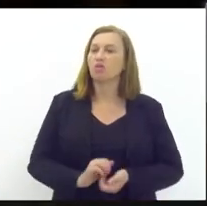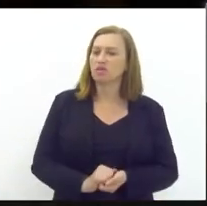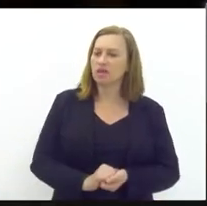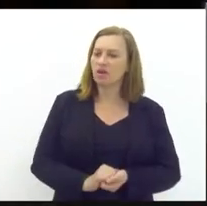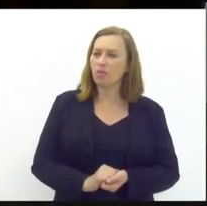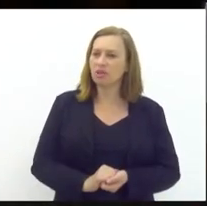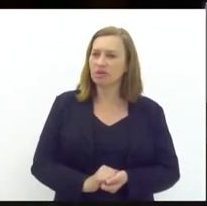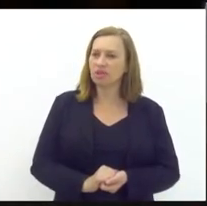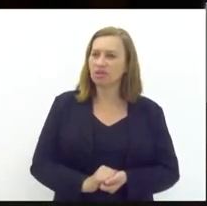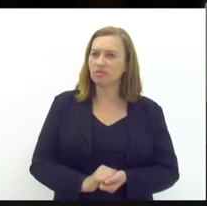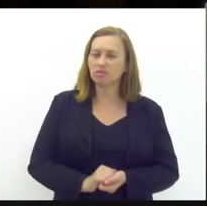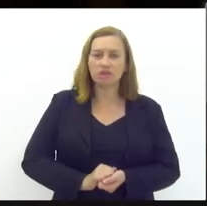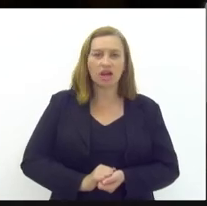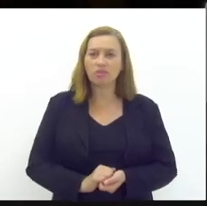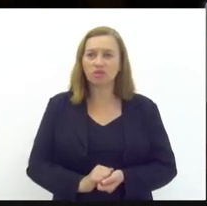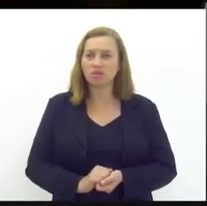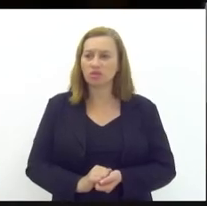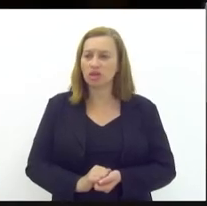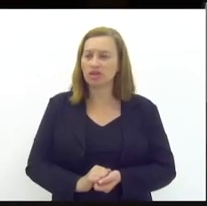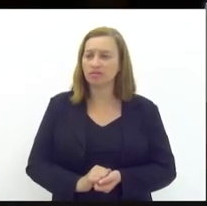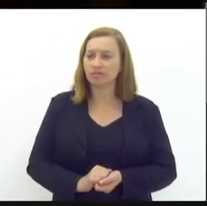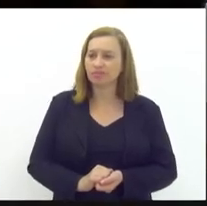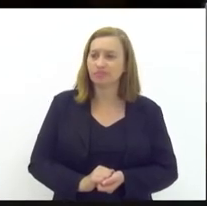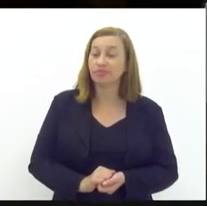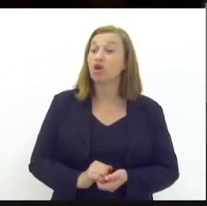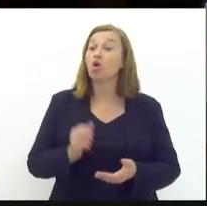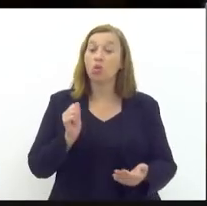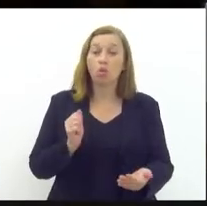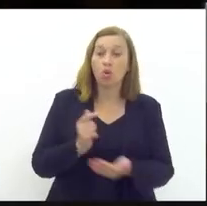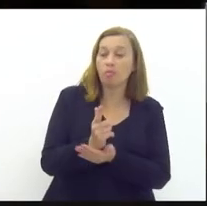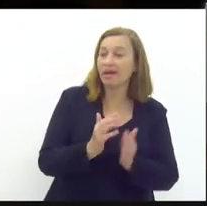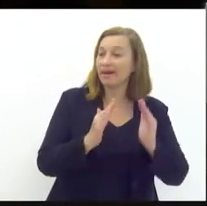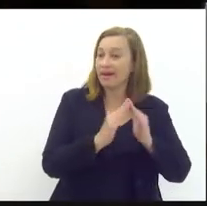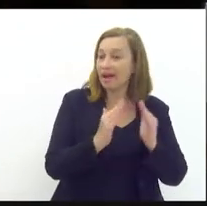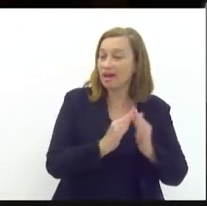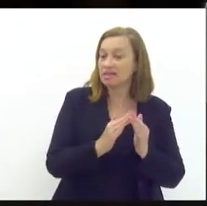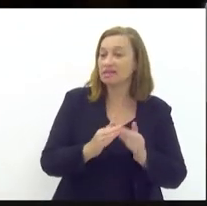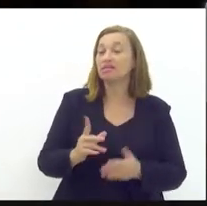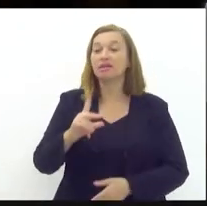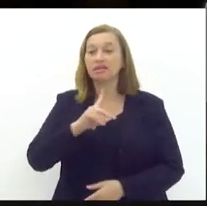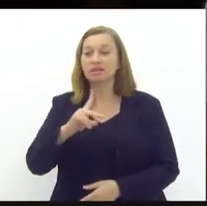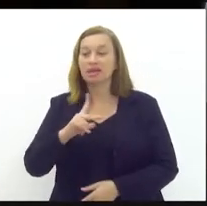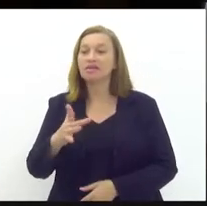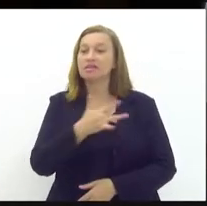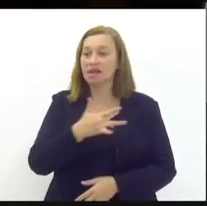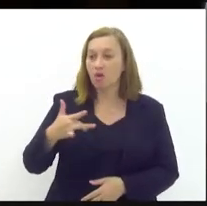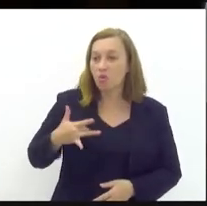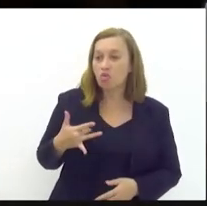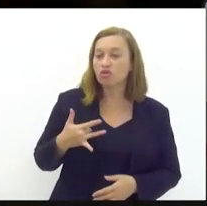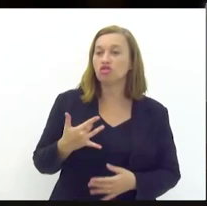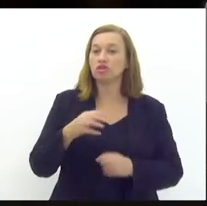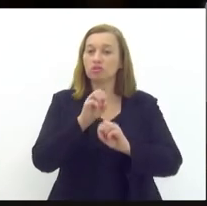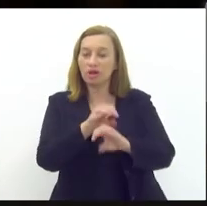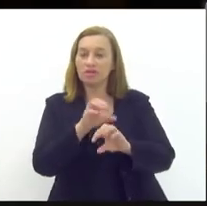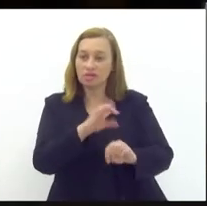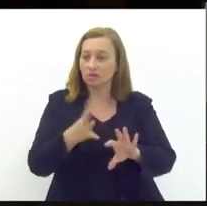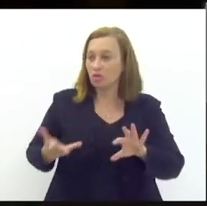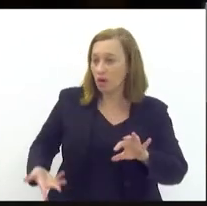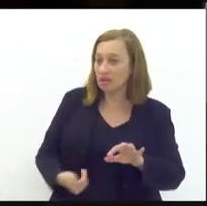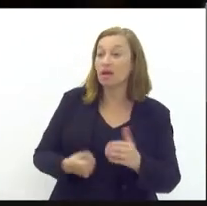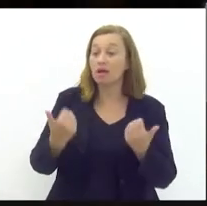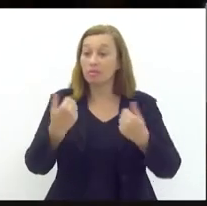é comprar geladeira comprar carro comprar casa mas é ter saúde e educação de qualidade e para ter isso você precisa